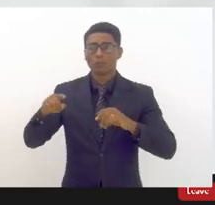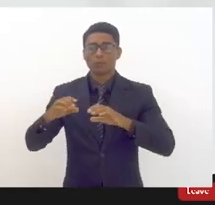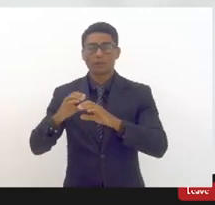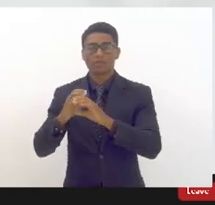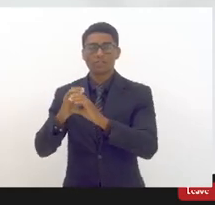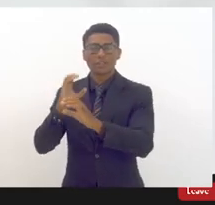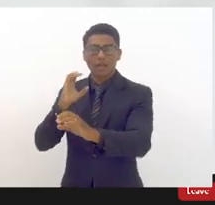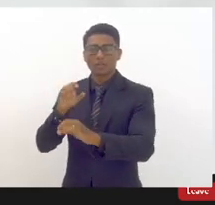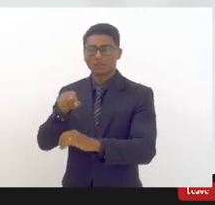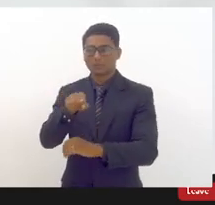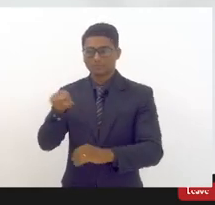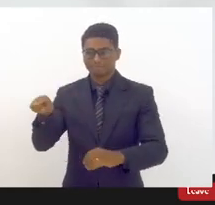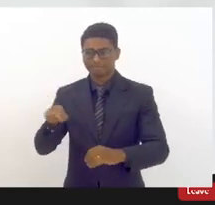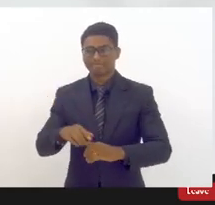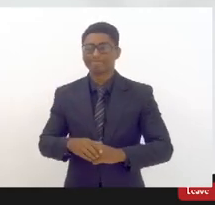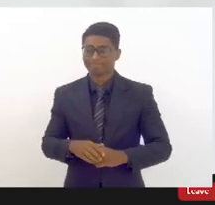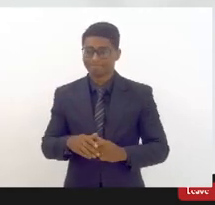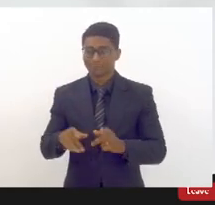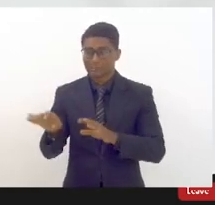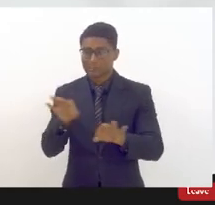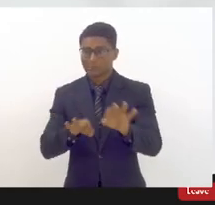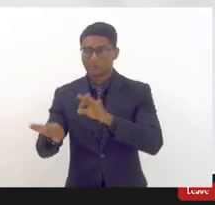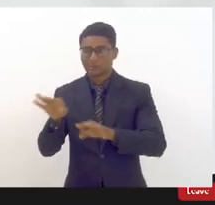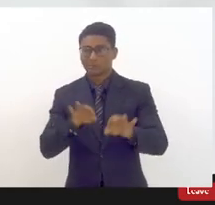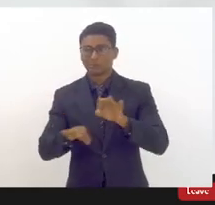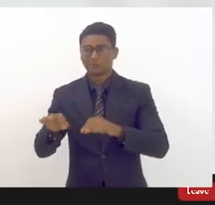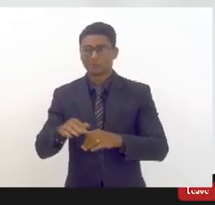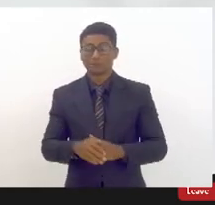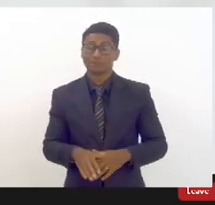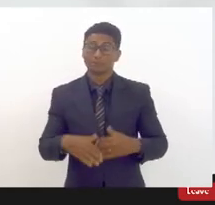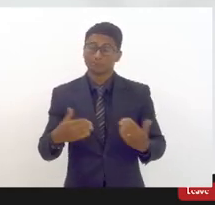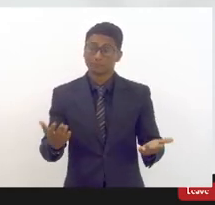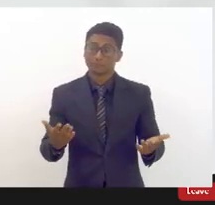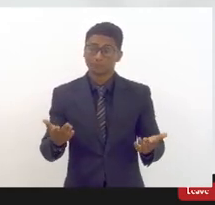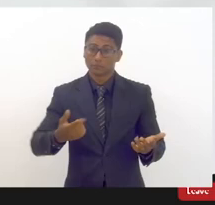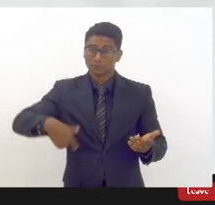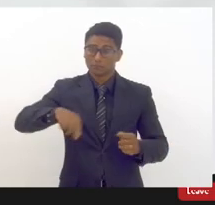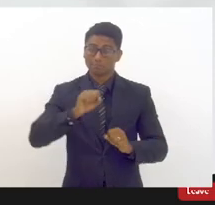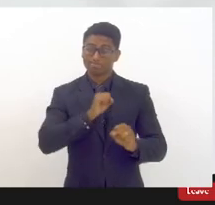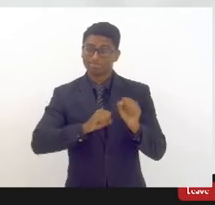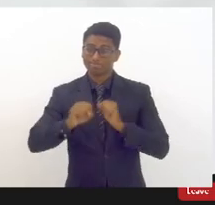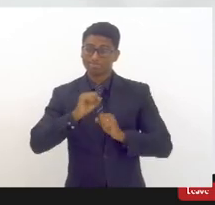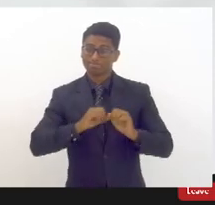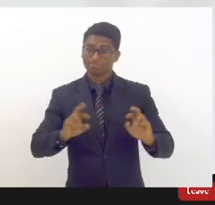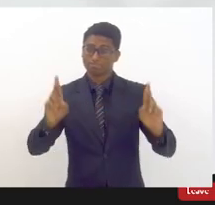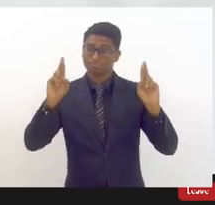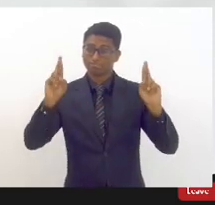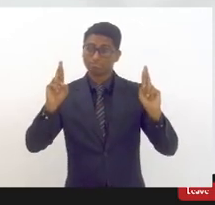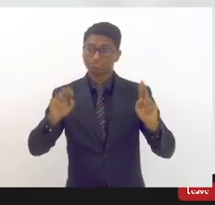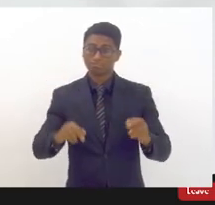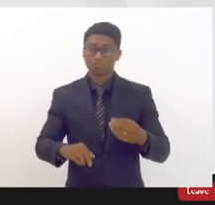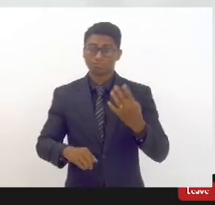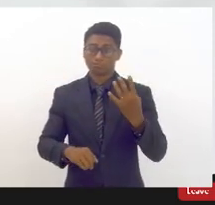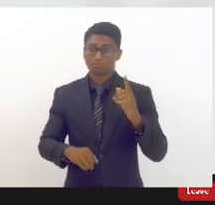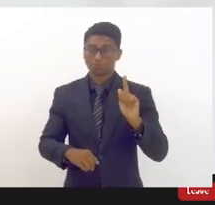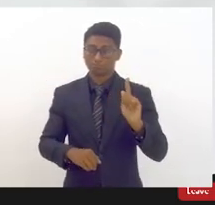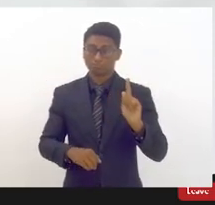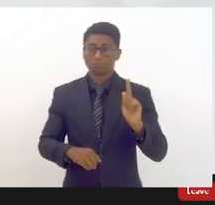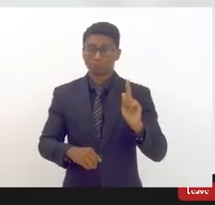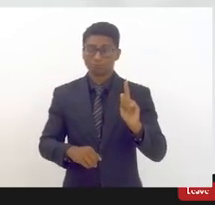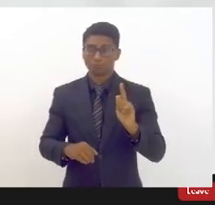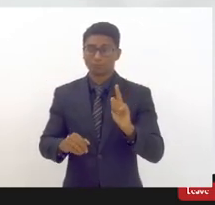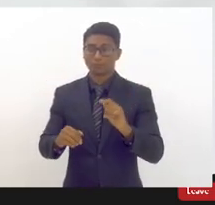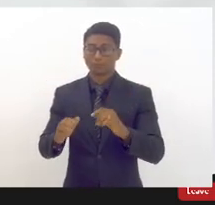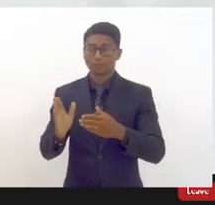fechando os cronogramas. Então, a expectativa, como eu comentei, é que a gente comece a implementar o 4G, já seja implementado antes do prazo